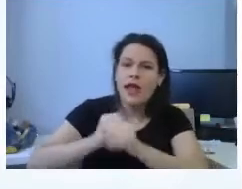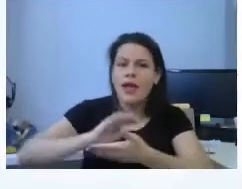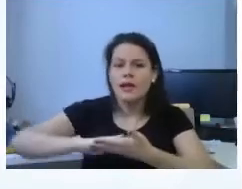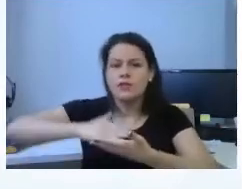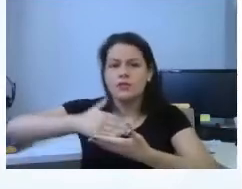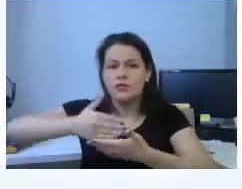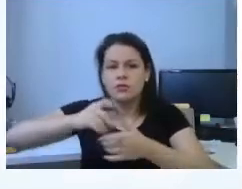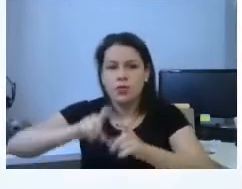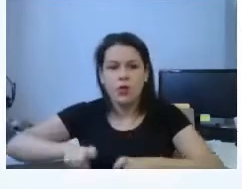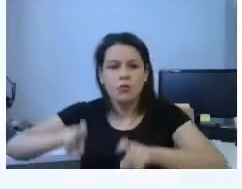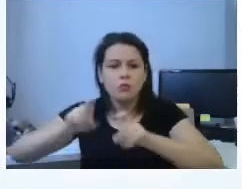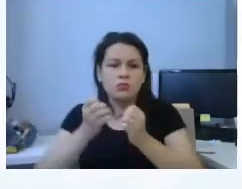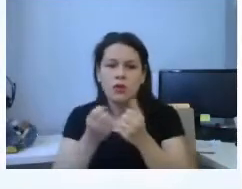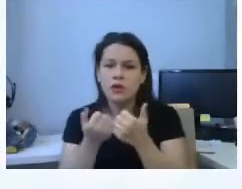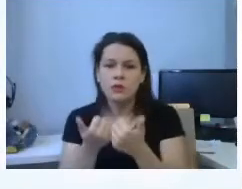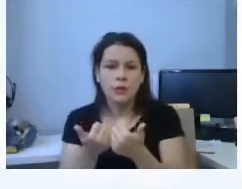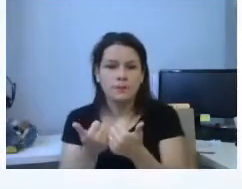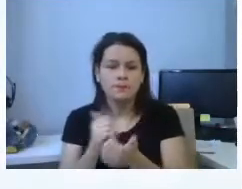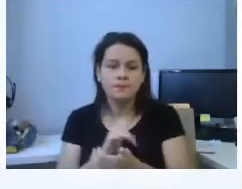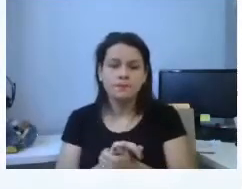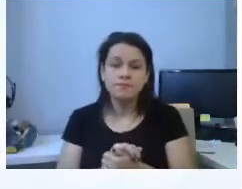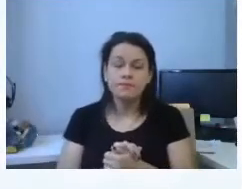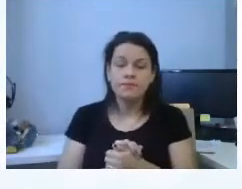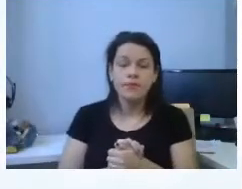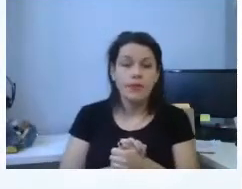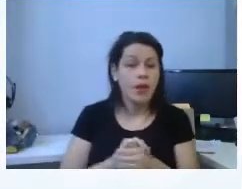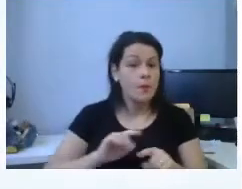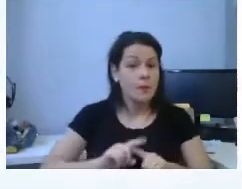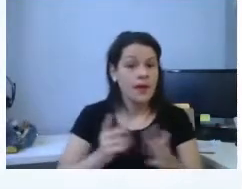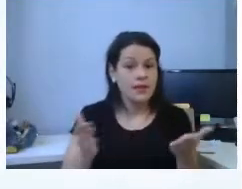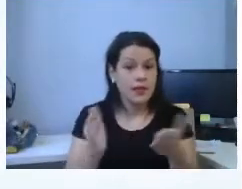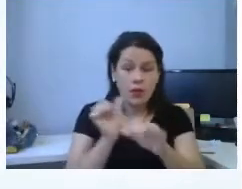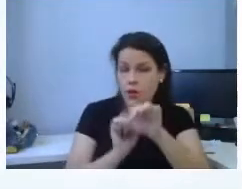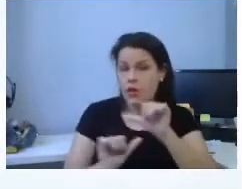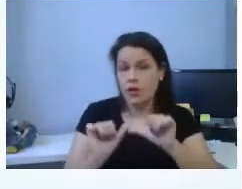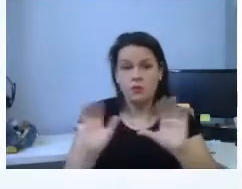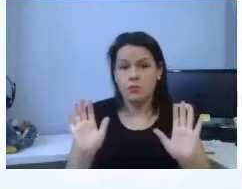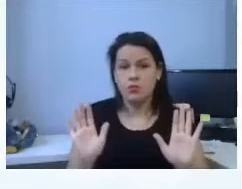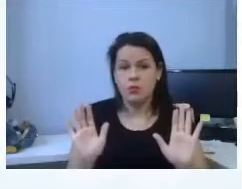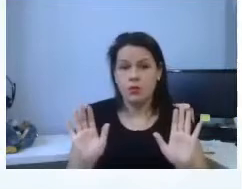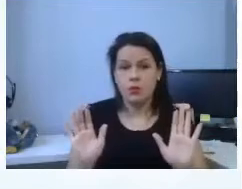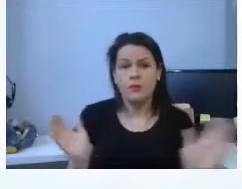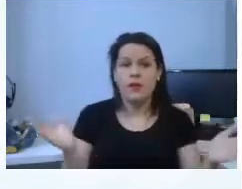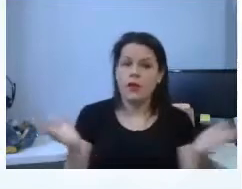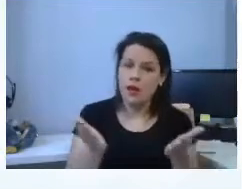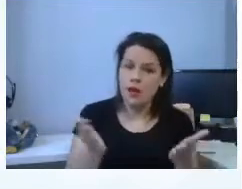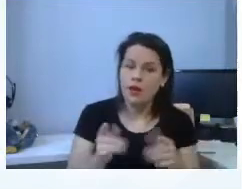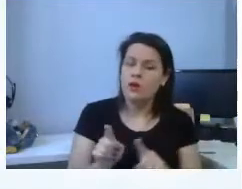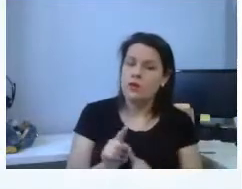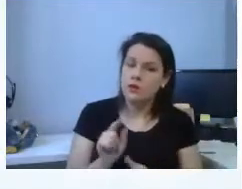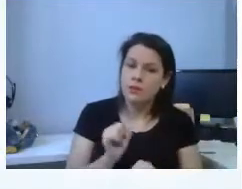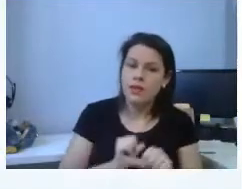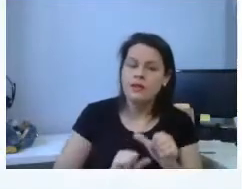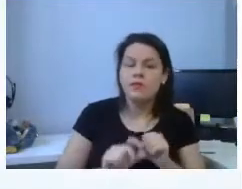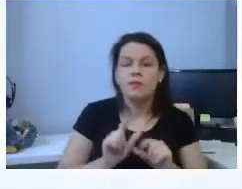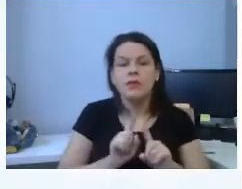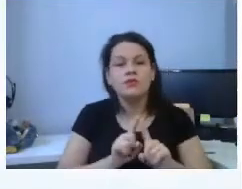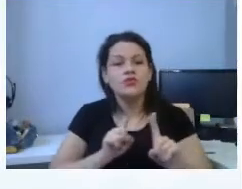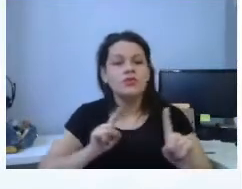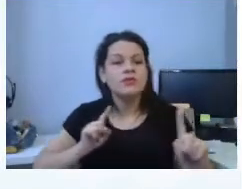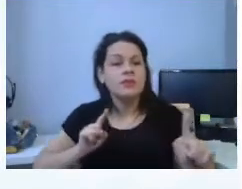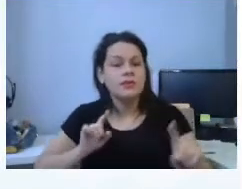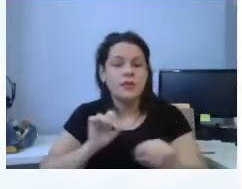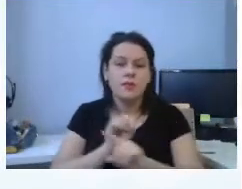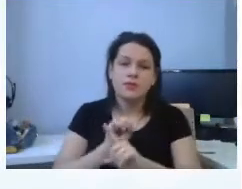e uma internet de qualidade. Vem a pandemia, que, dentre outras coisas, requer o distanciamento